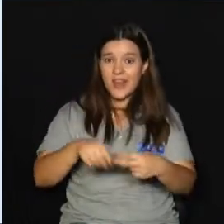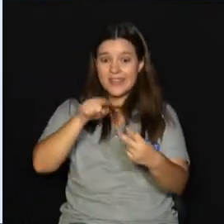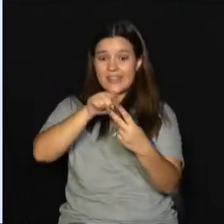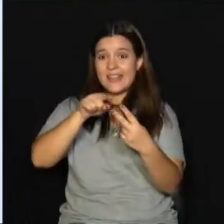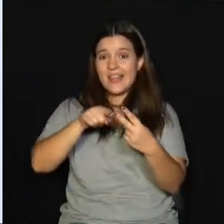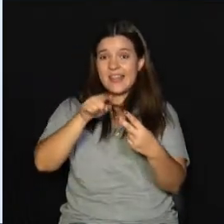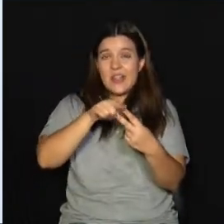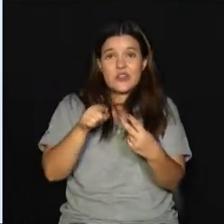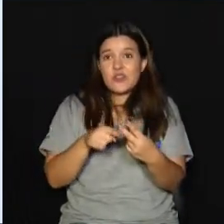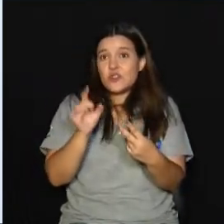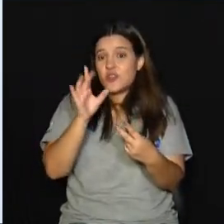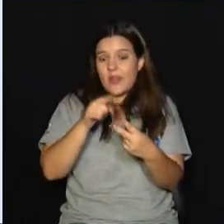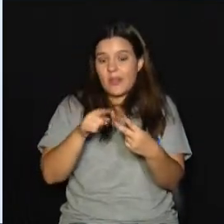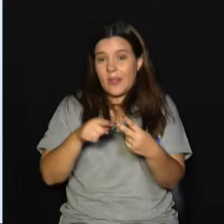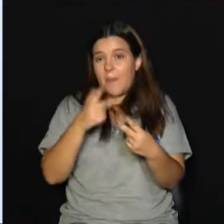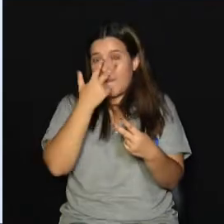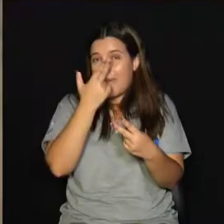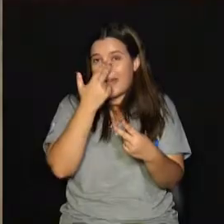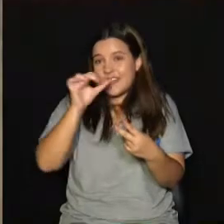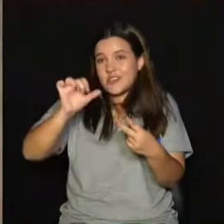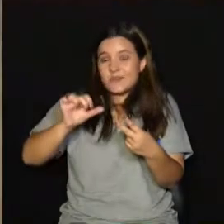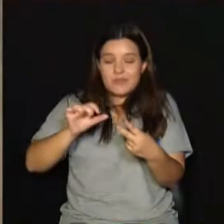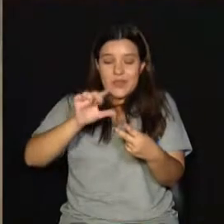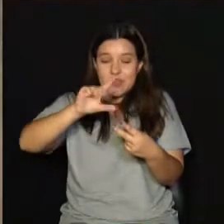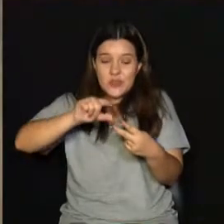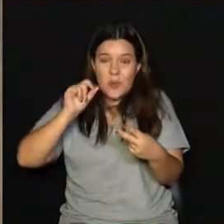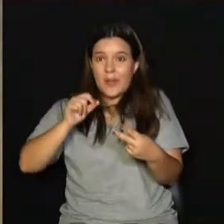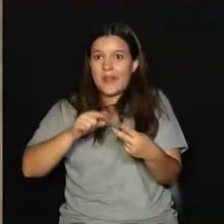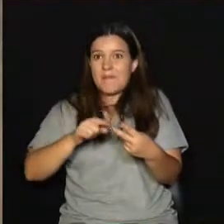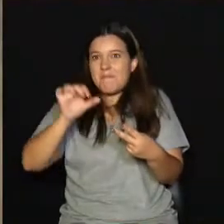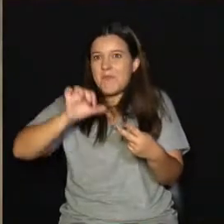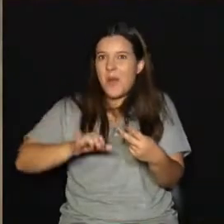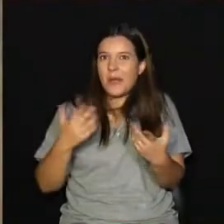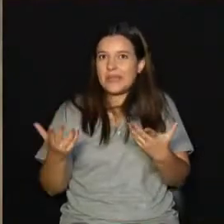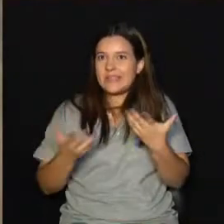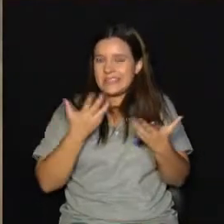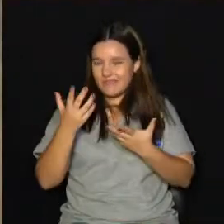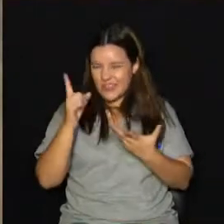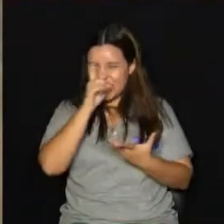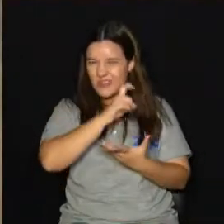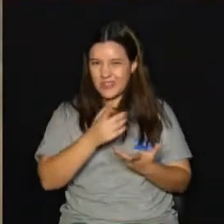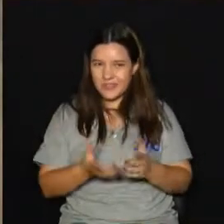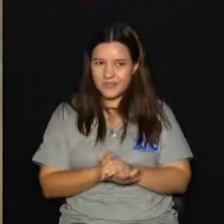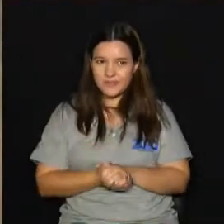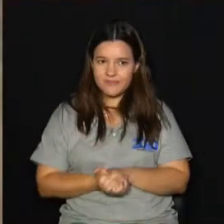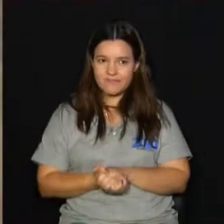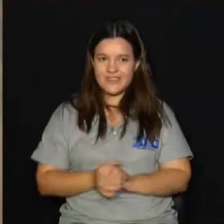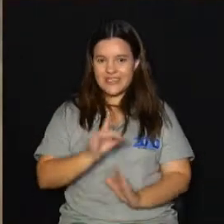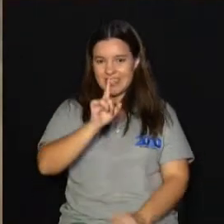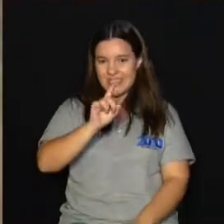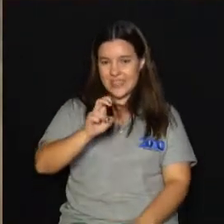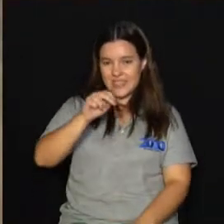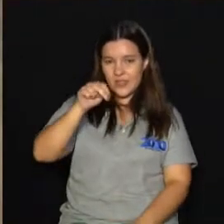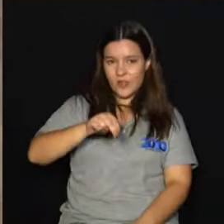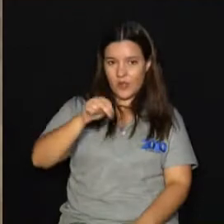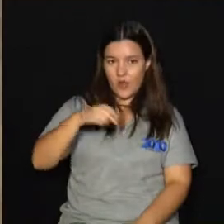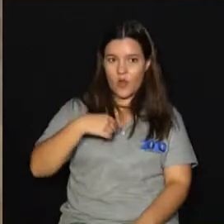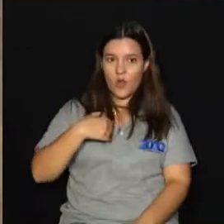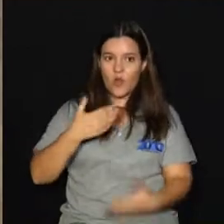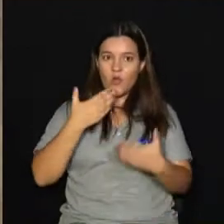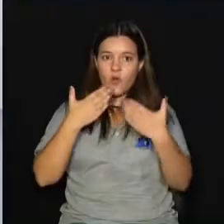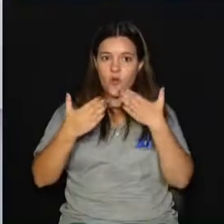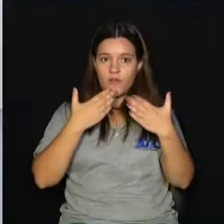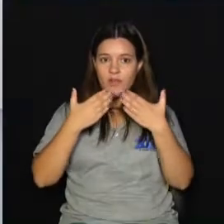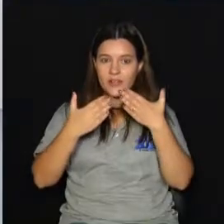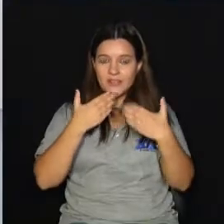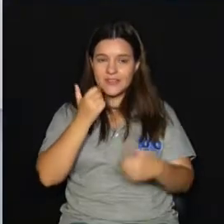as pessoas costumam dizer. Sobre este assunto, então, no dia 15 de novembro, eu conversei com o cientista político, com o Paulo de